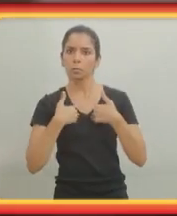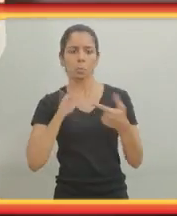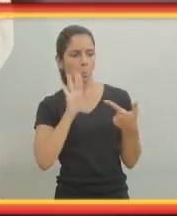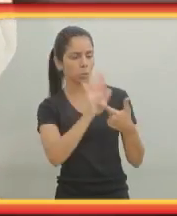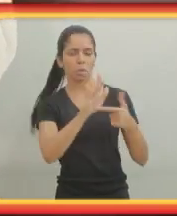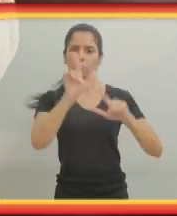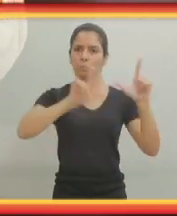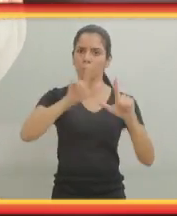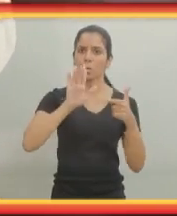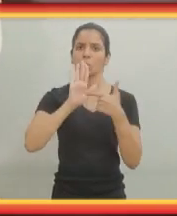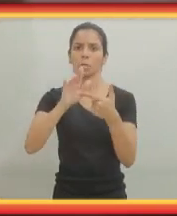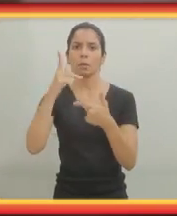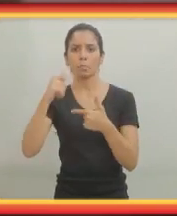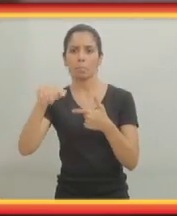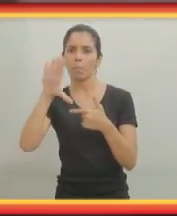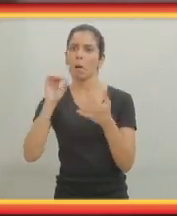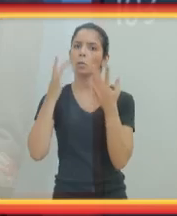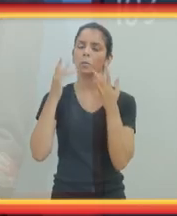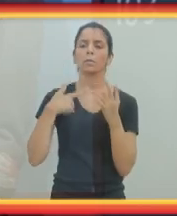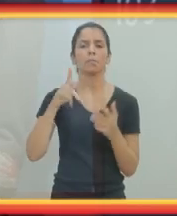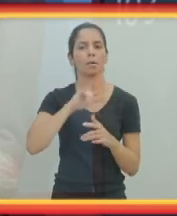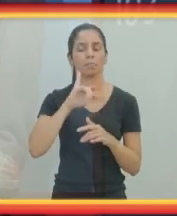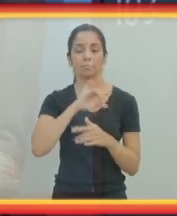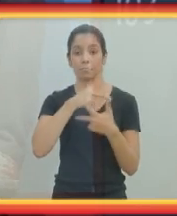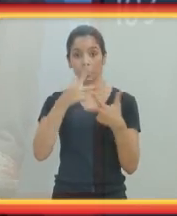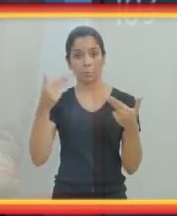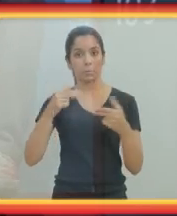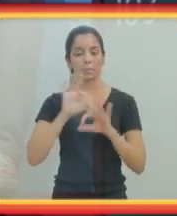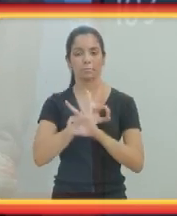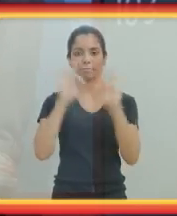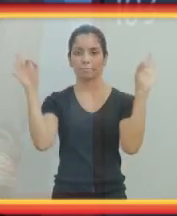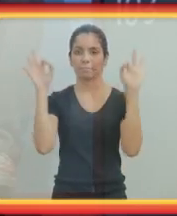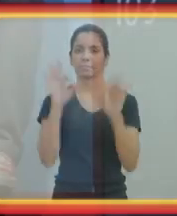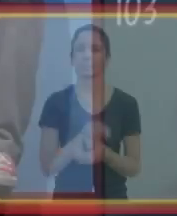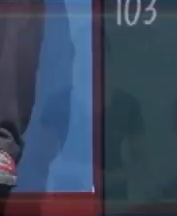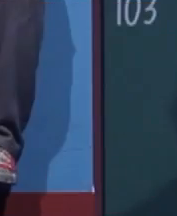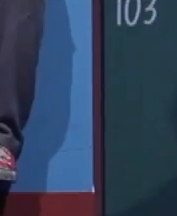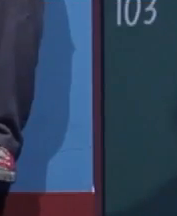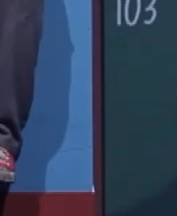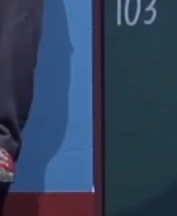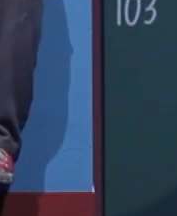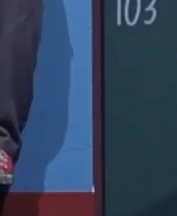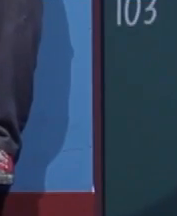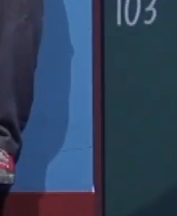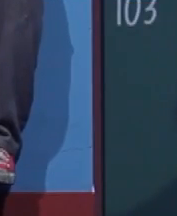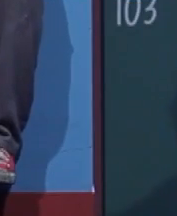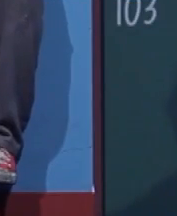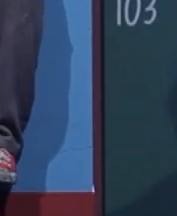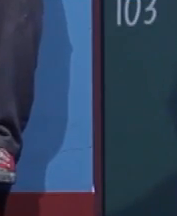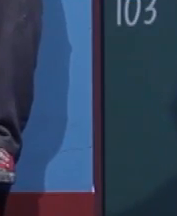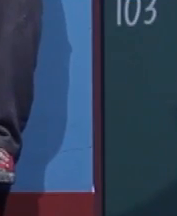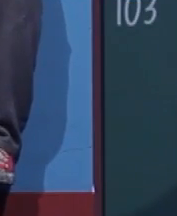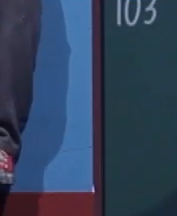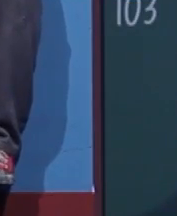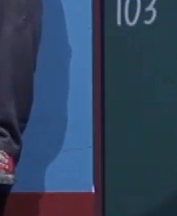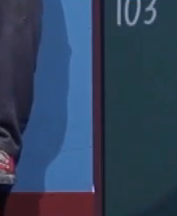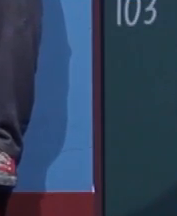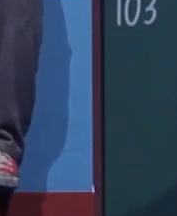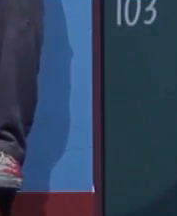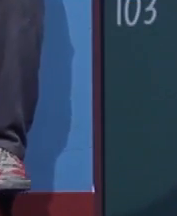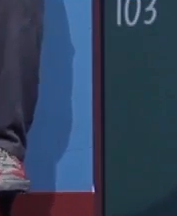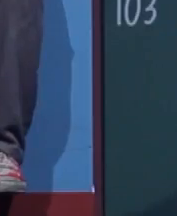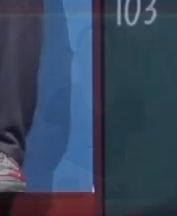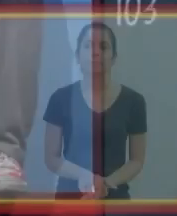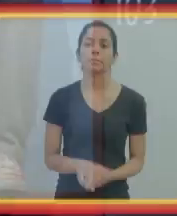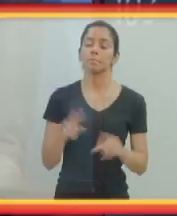a televisão, botar isso no palco, isso é uma coisa excelente. Em cena, Rafael sentado em um bloco entre outras formas geométricas, com um envelope na